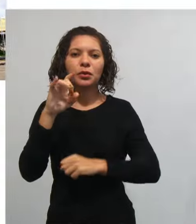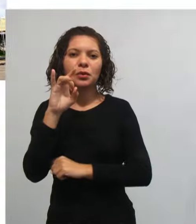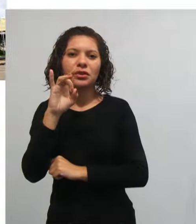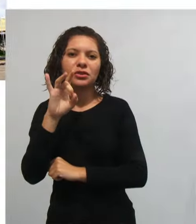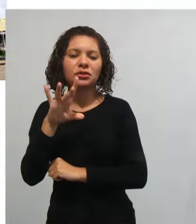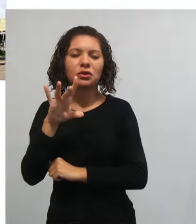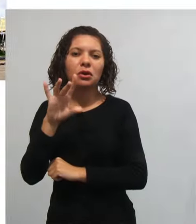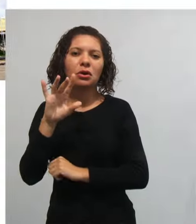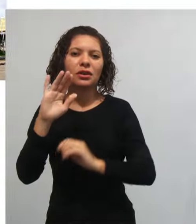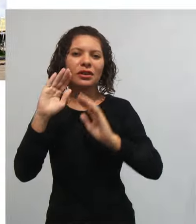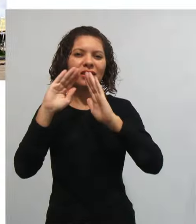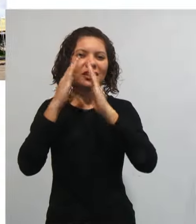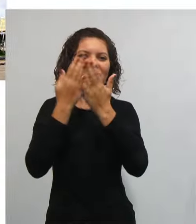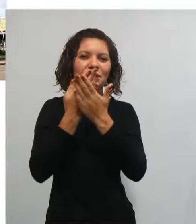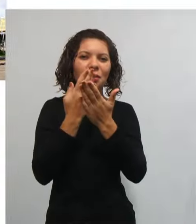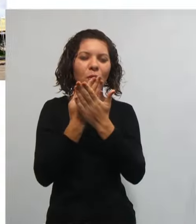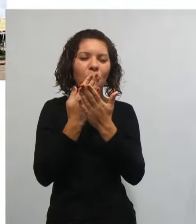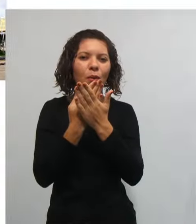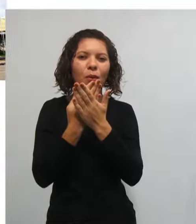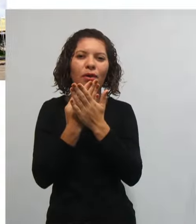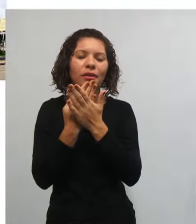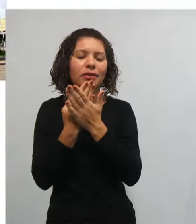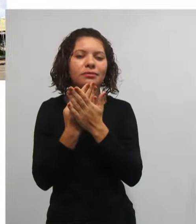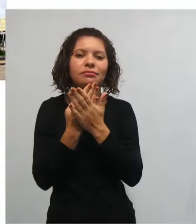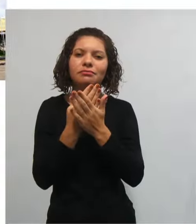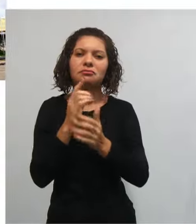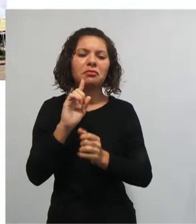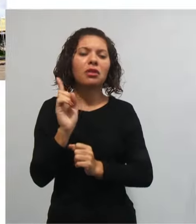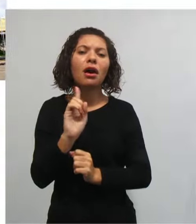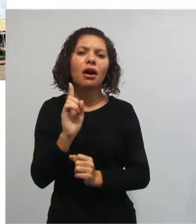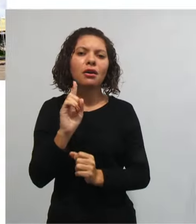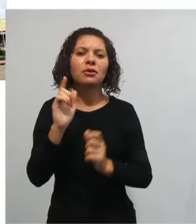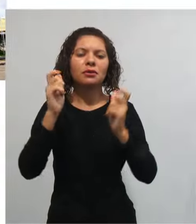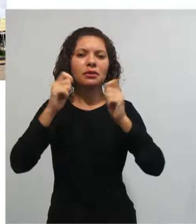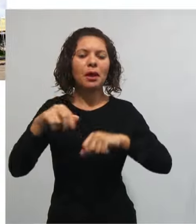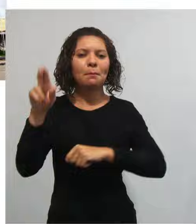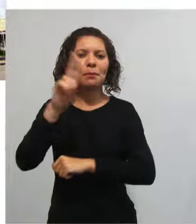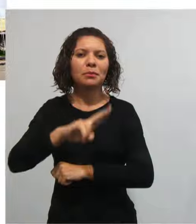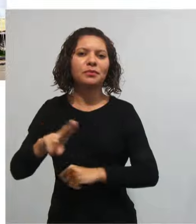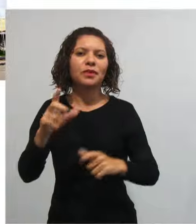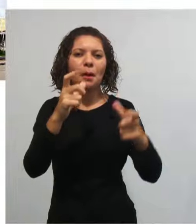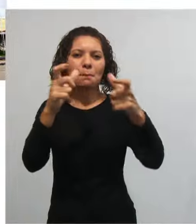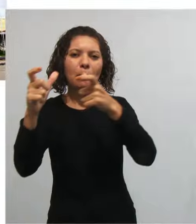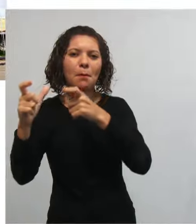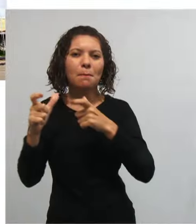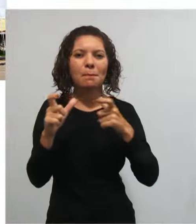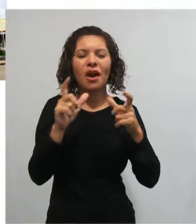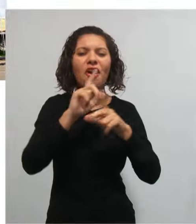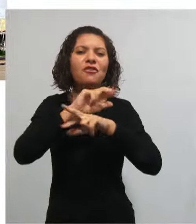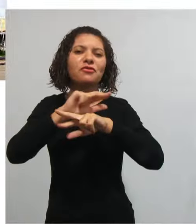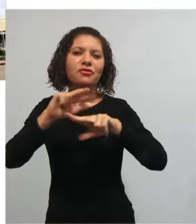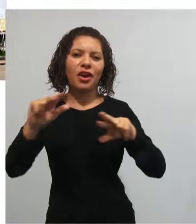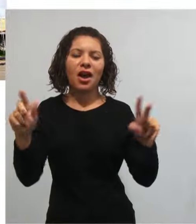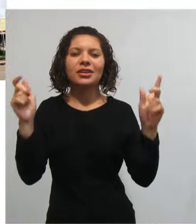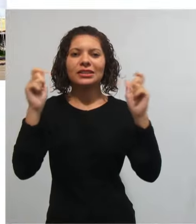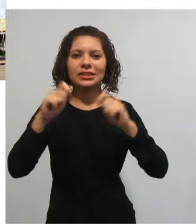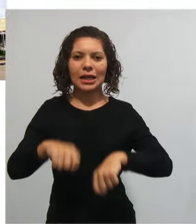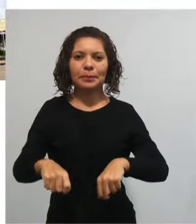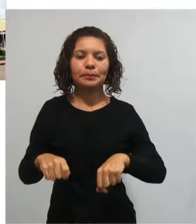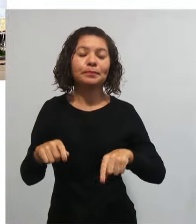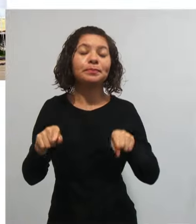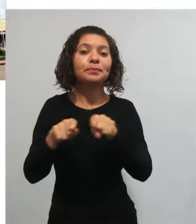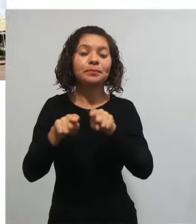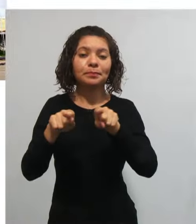cidade e não apenas de um trabalho eh copista de copiar do quadro que é muitas vezes o que a gente acaba